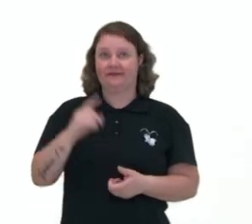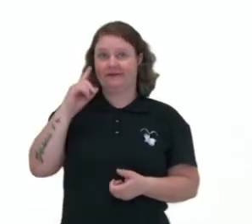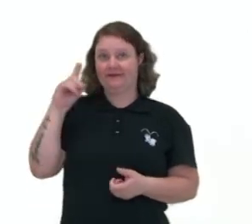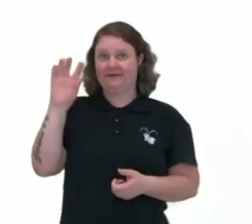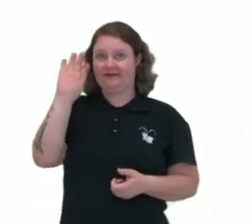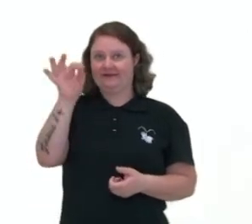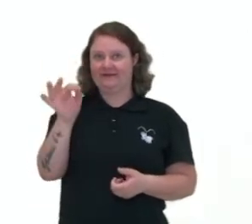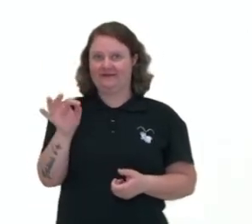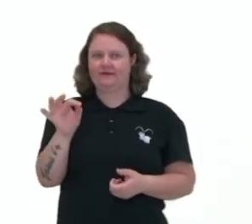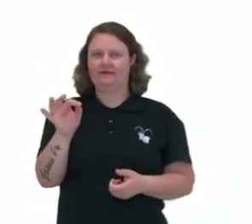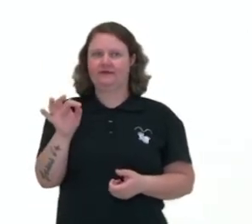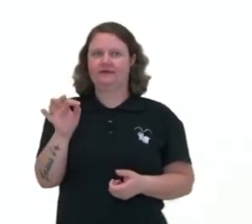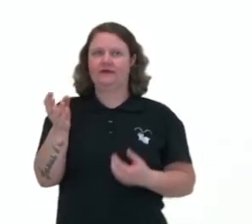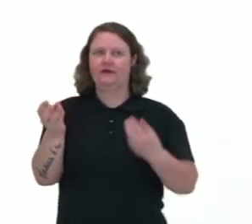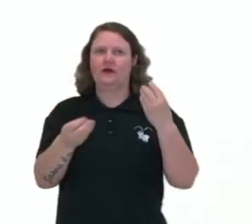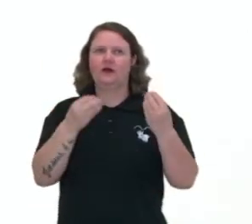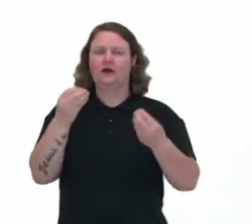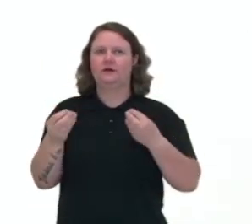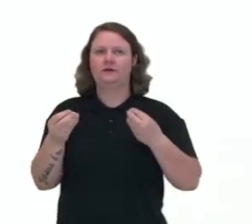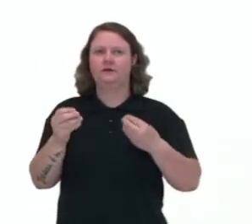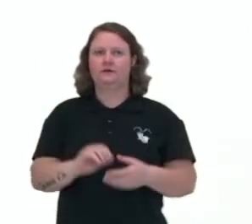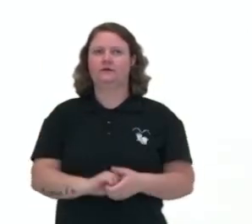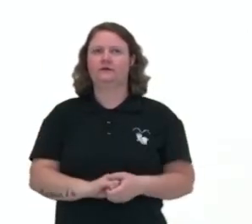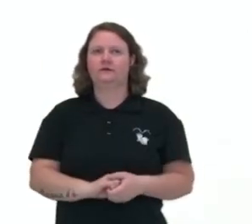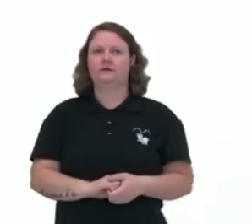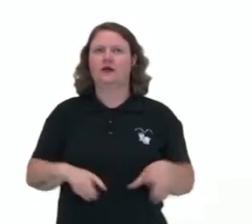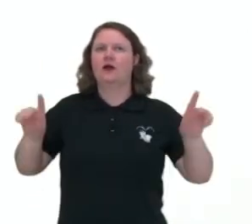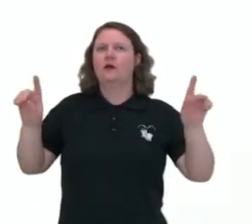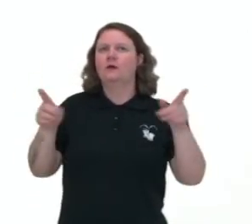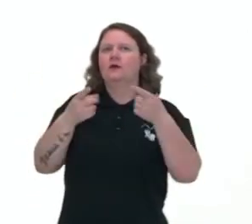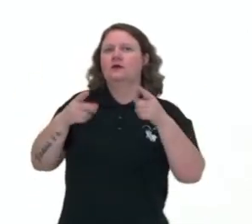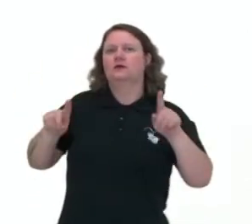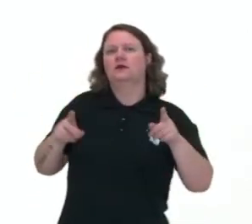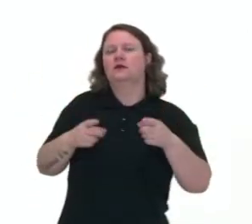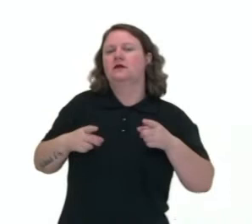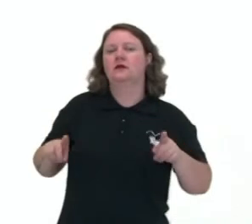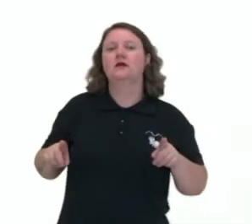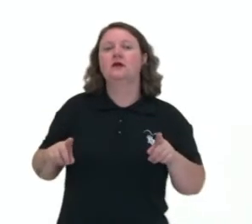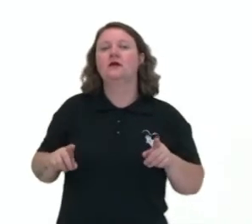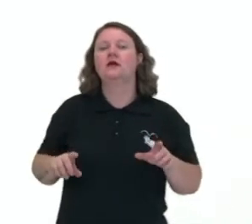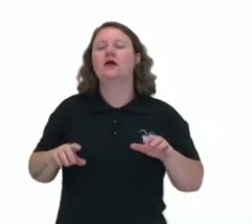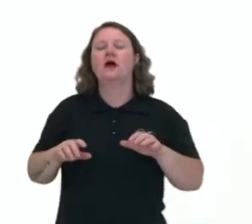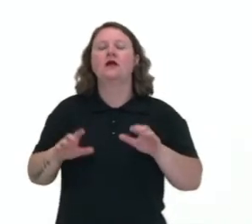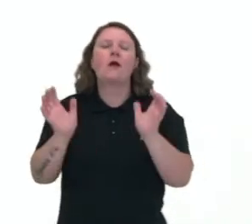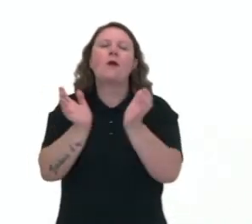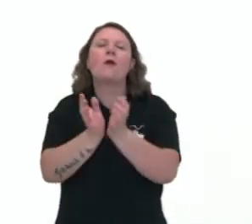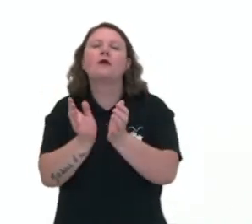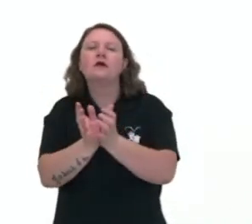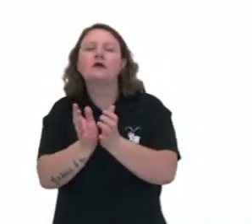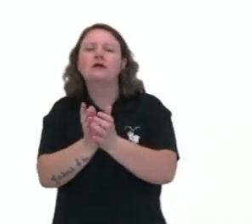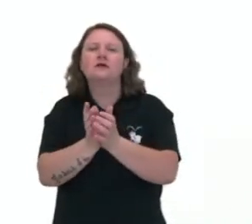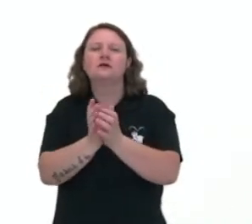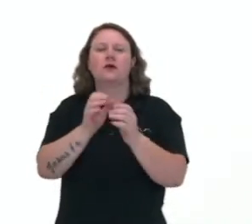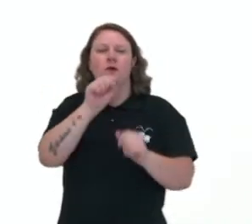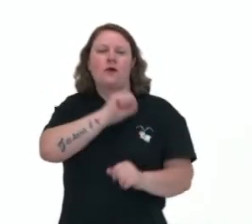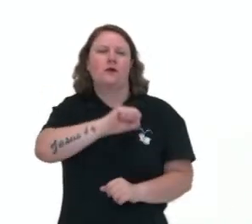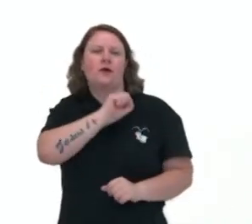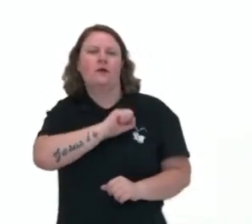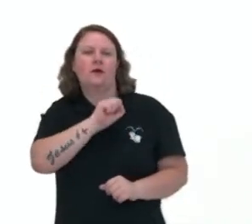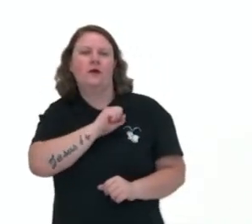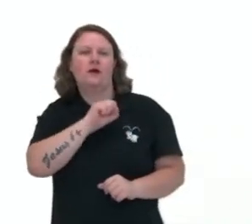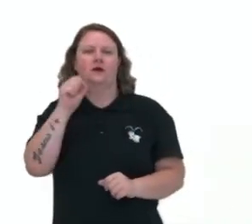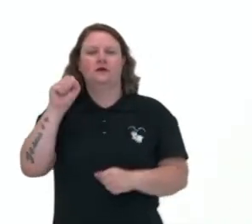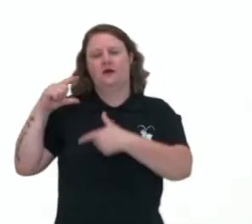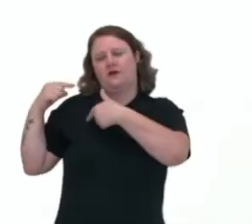então, como ficou, pessoal. A musicalidade do bloco segue diálogo com ritmos oriundos da